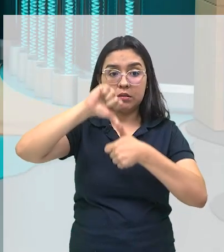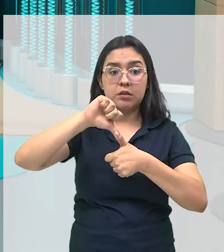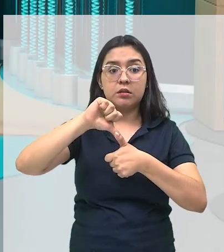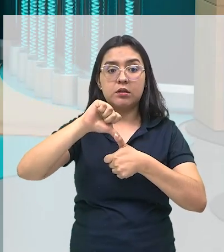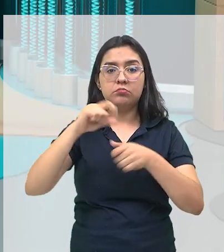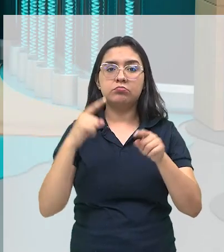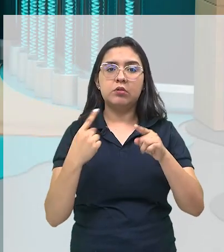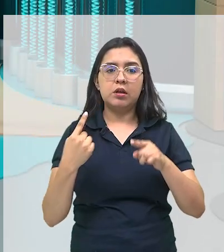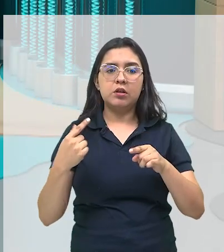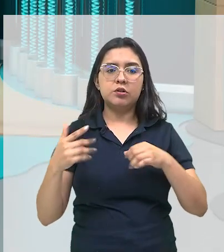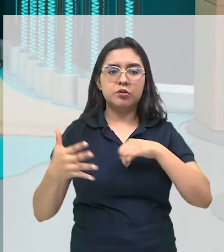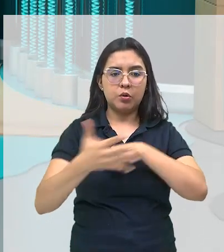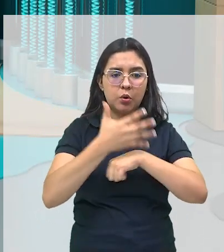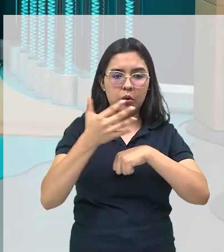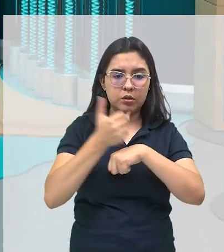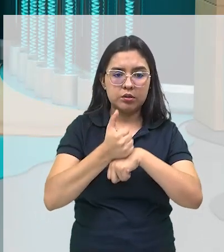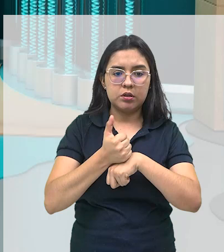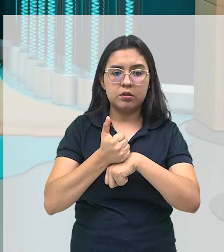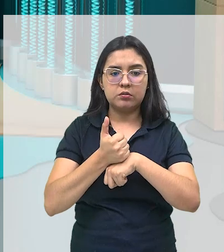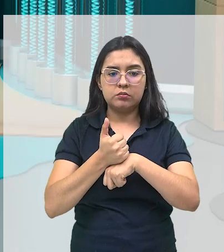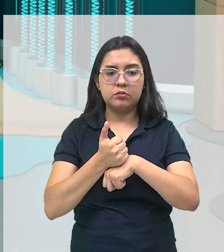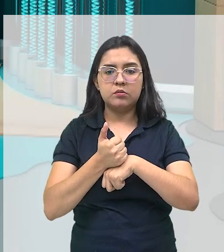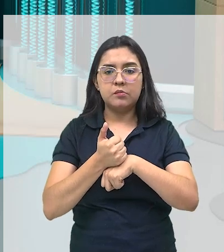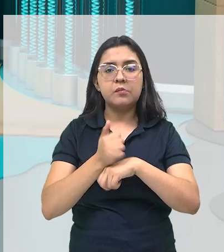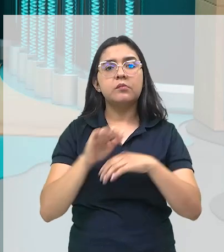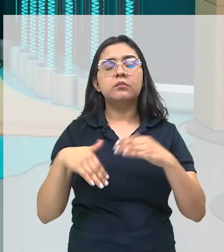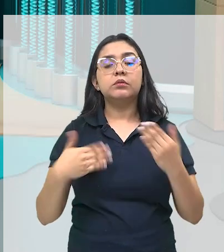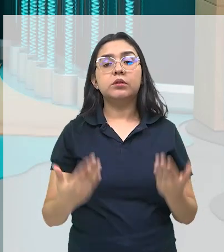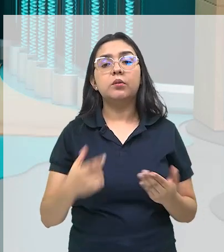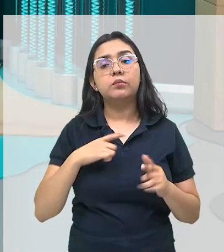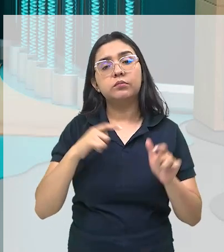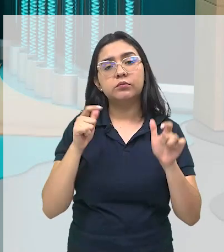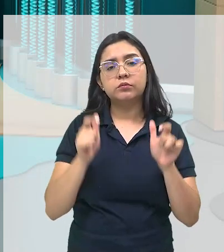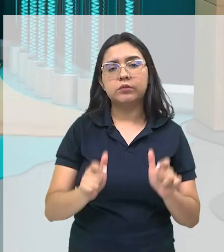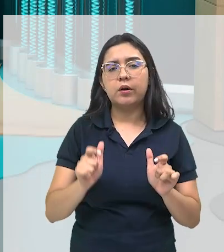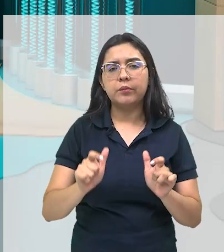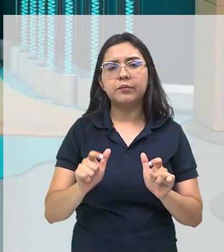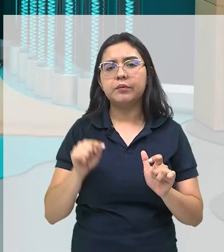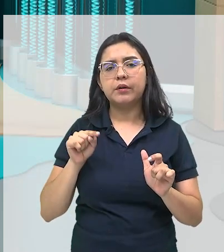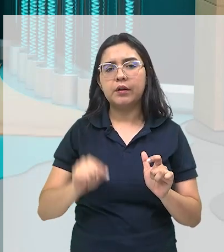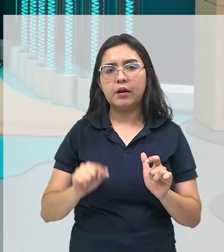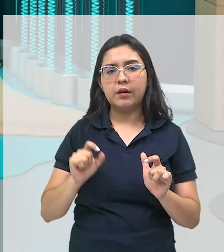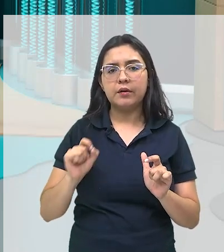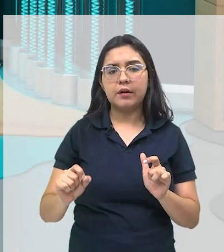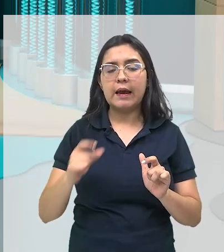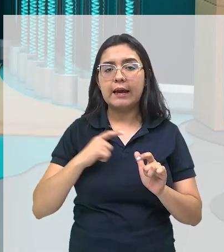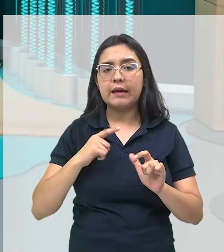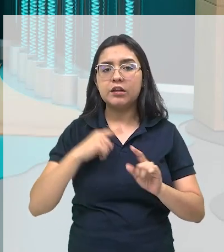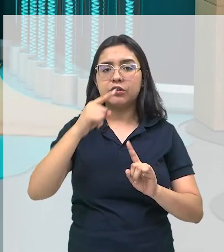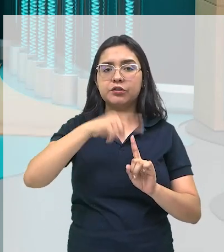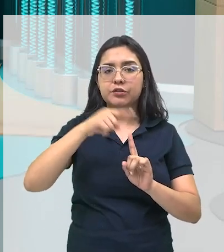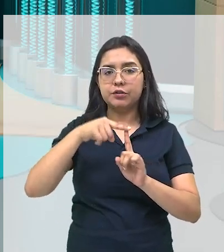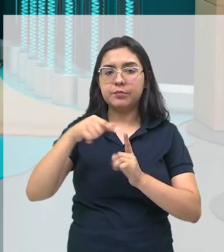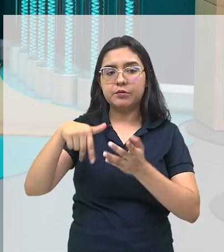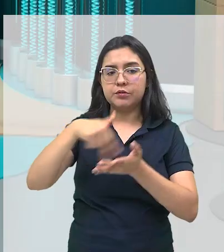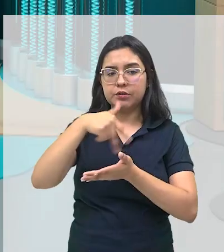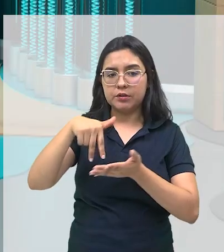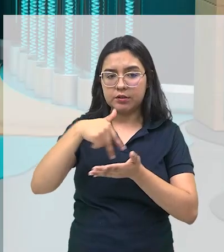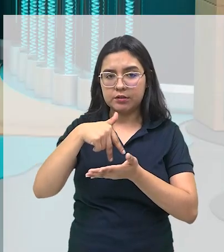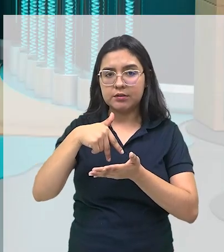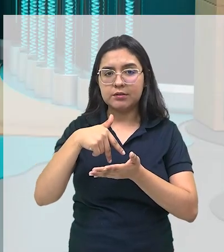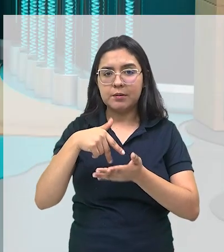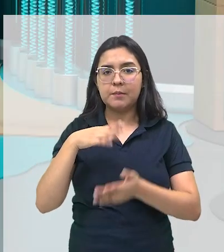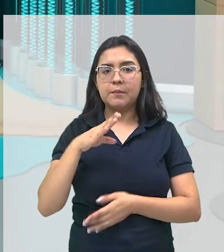né, colonizaram Cuba, então ali se tornou um lugar onde aquele ritmo conhecido